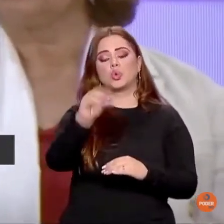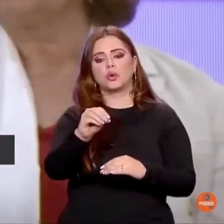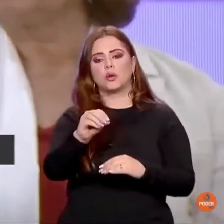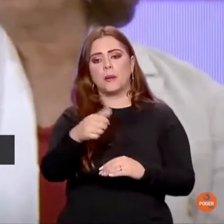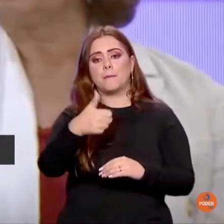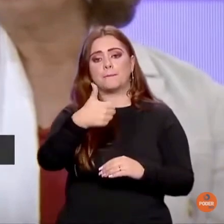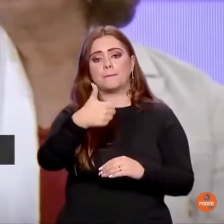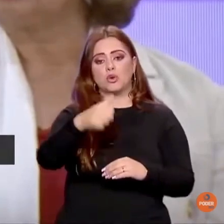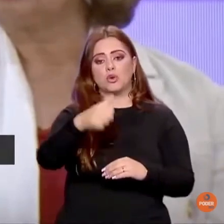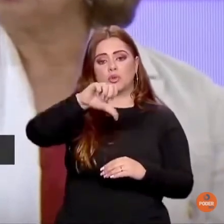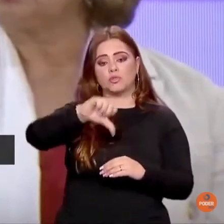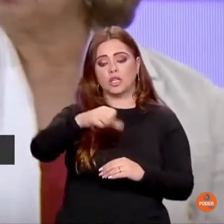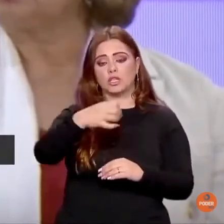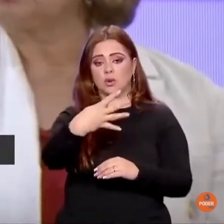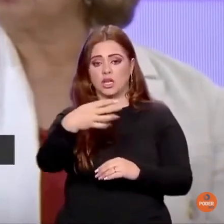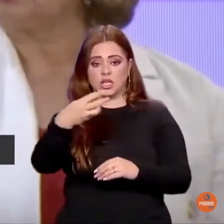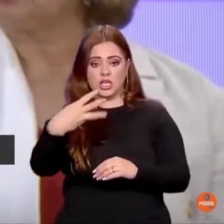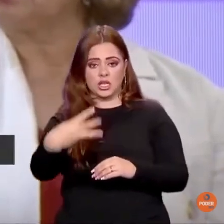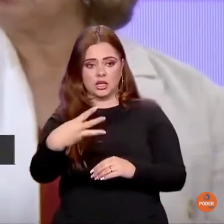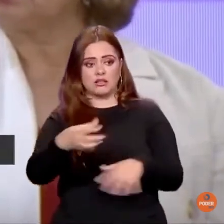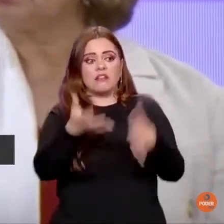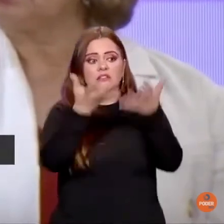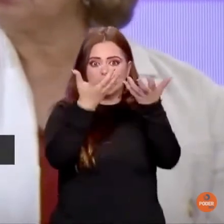1943, a aprovar a CLT.